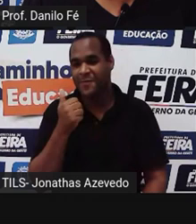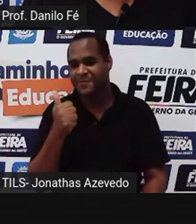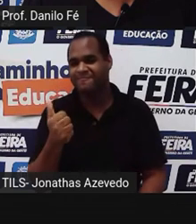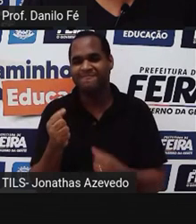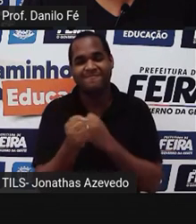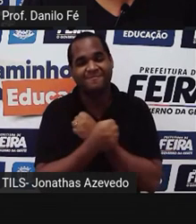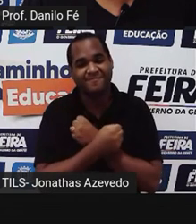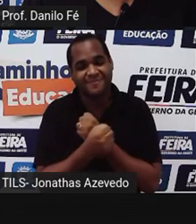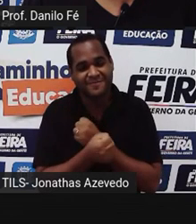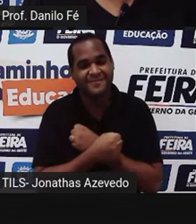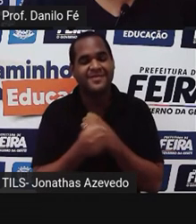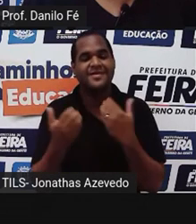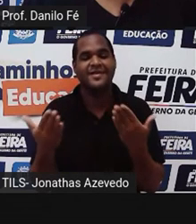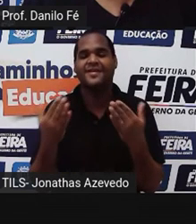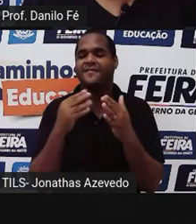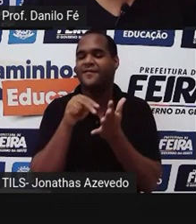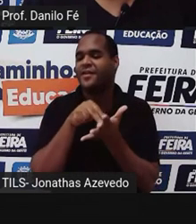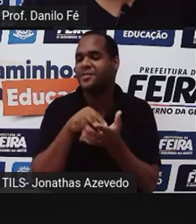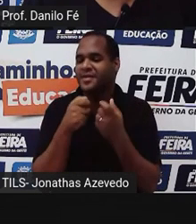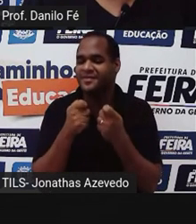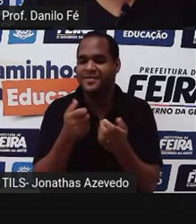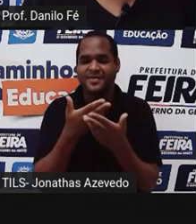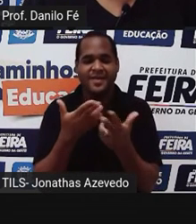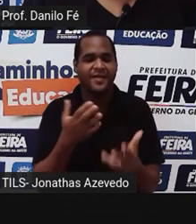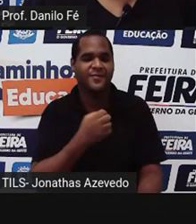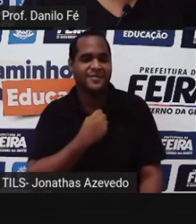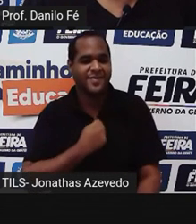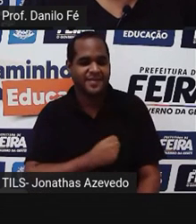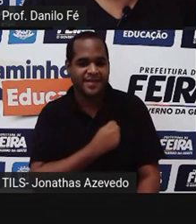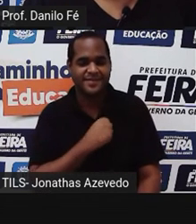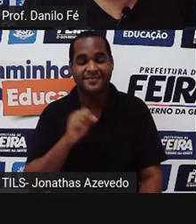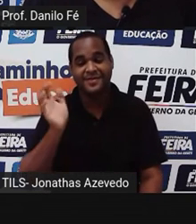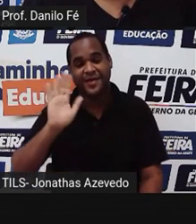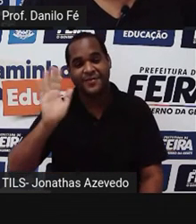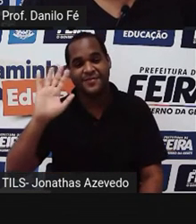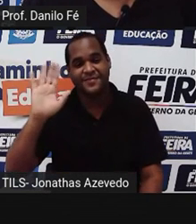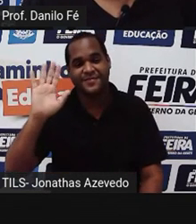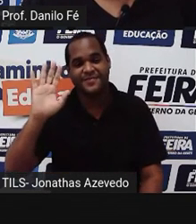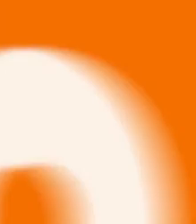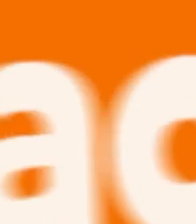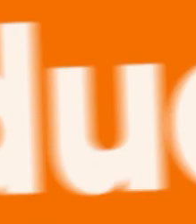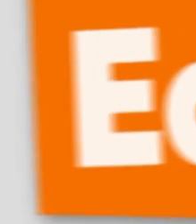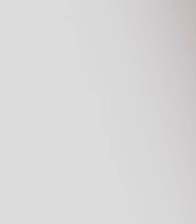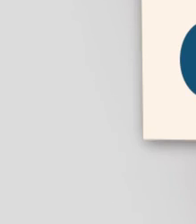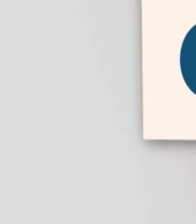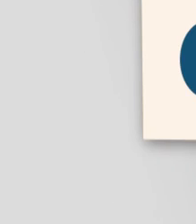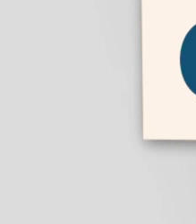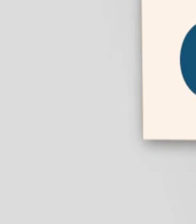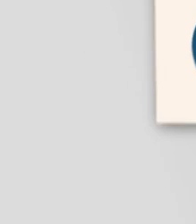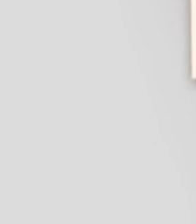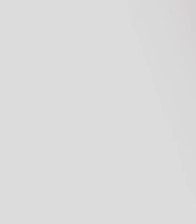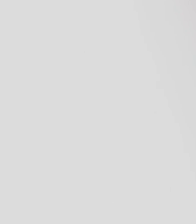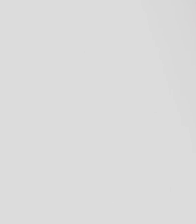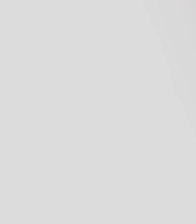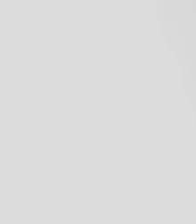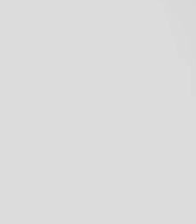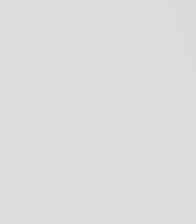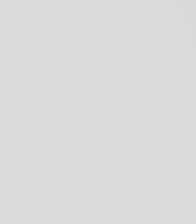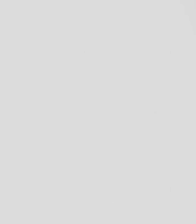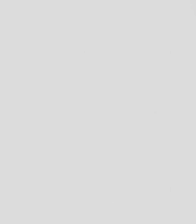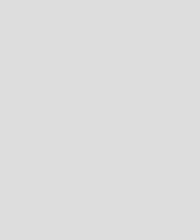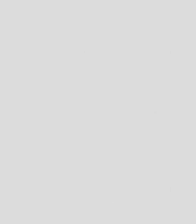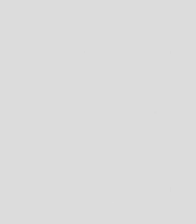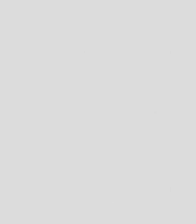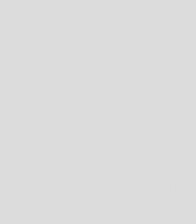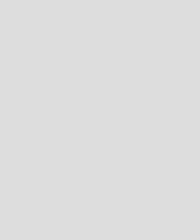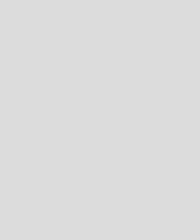Um abraço. Fiquem firmes, saudáveis e tchau. Tchau. Tchau. Tchau.